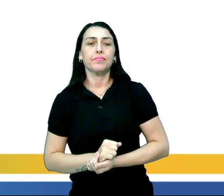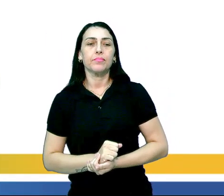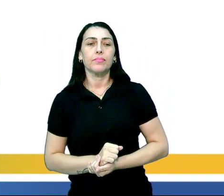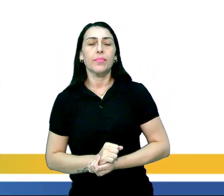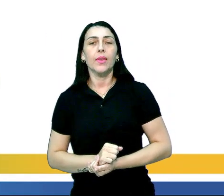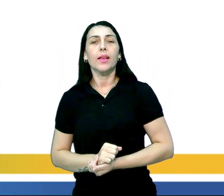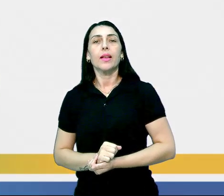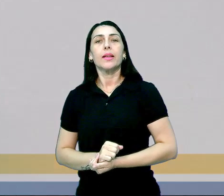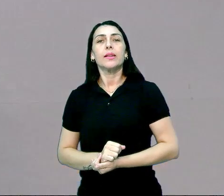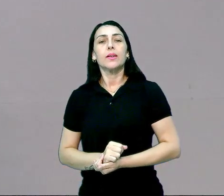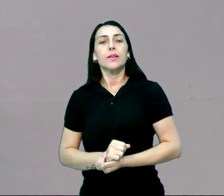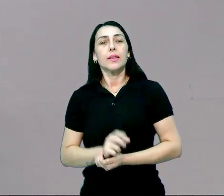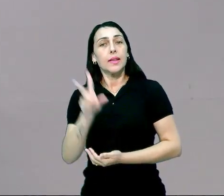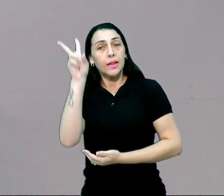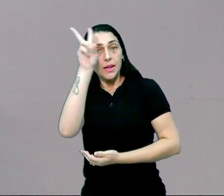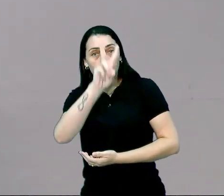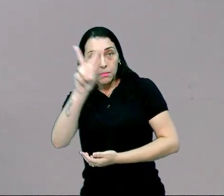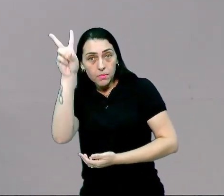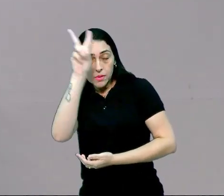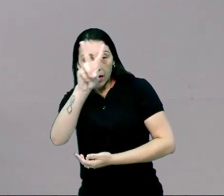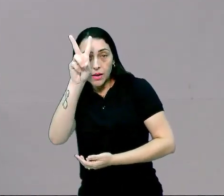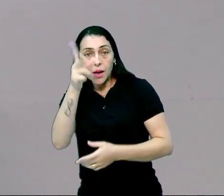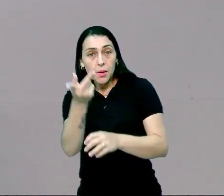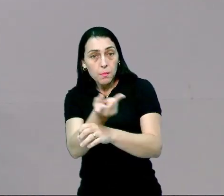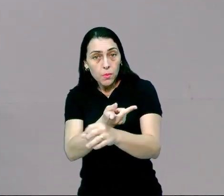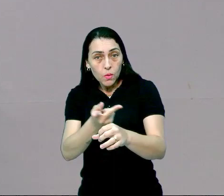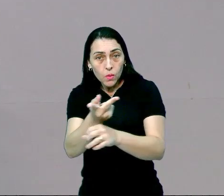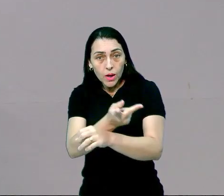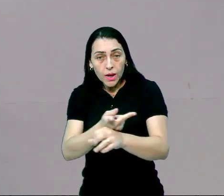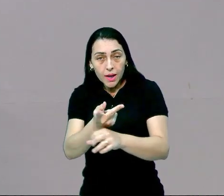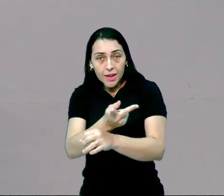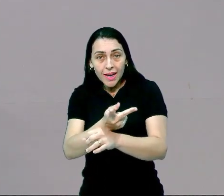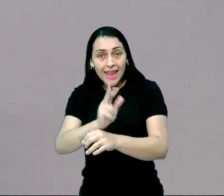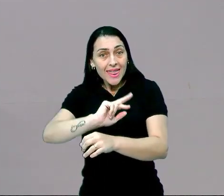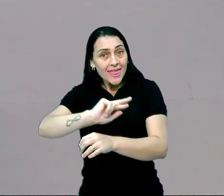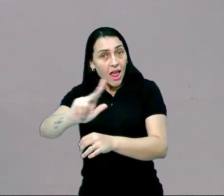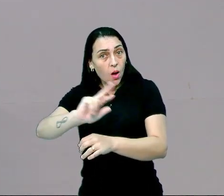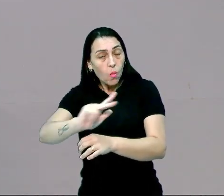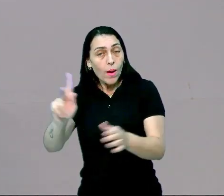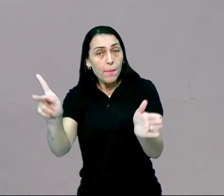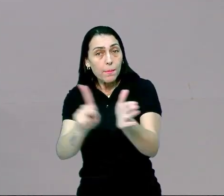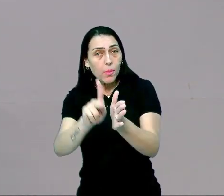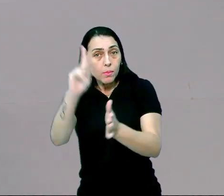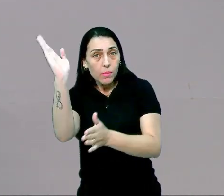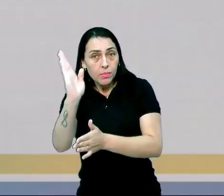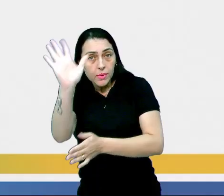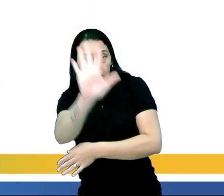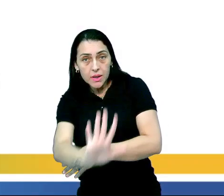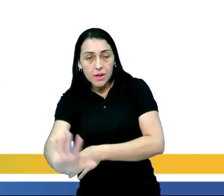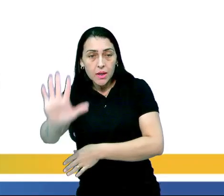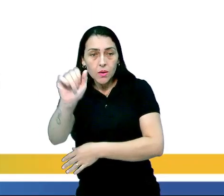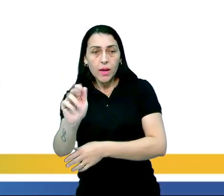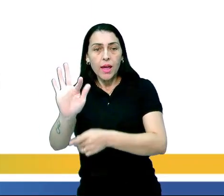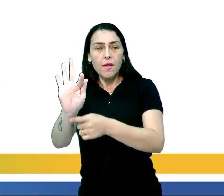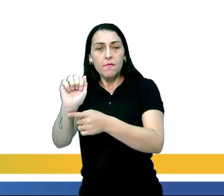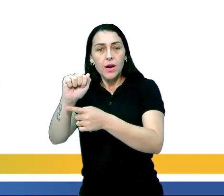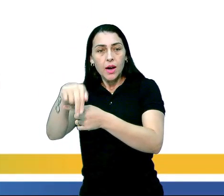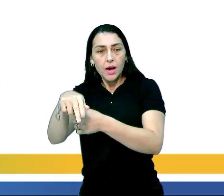assertiva. Então, lembrando, a gente está procurando uma alternativa que não condiz com a dança nacional, beleza? Vamos